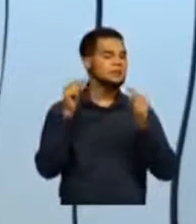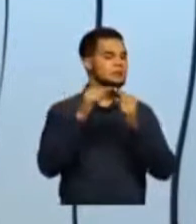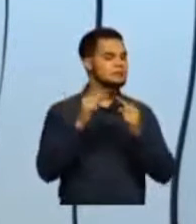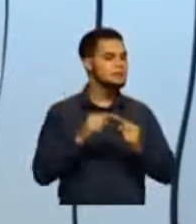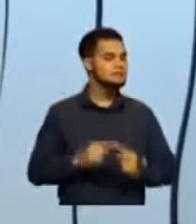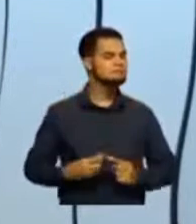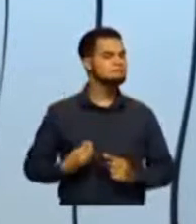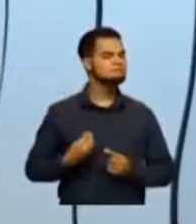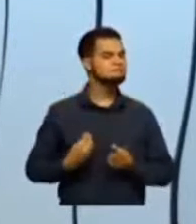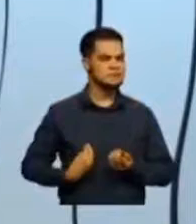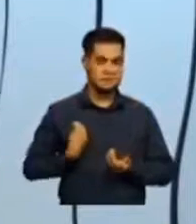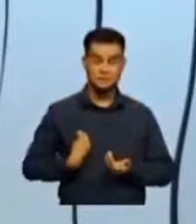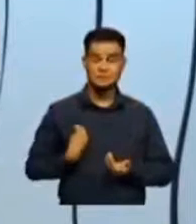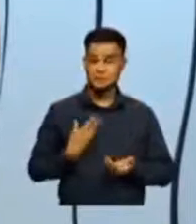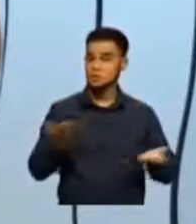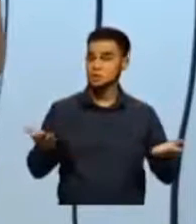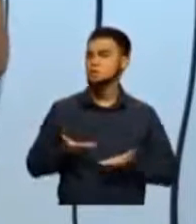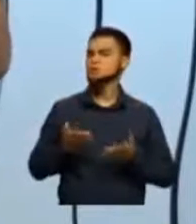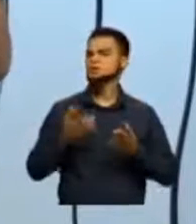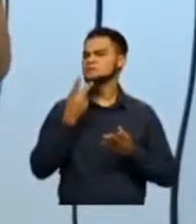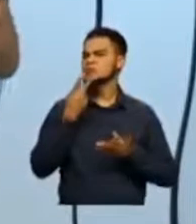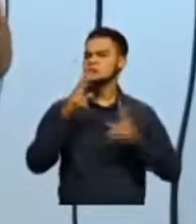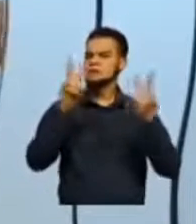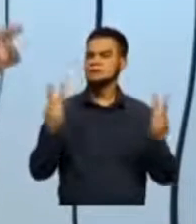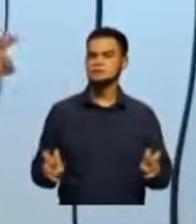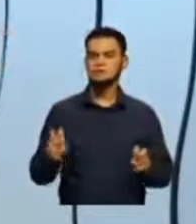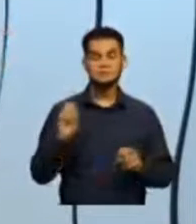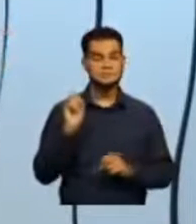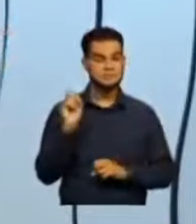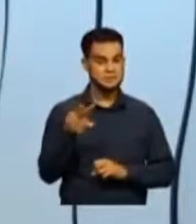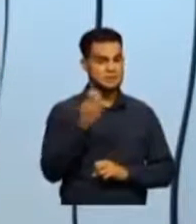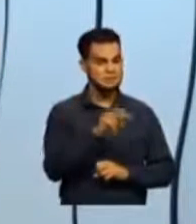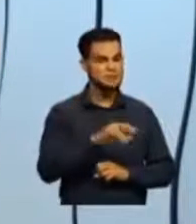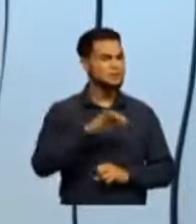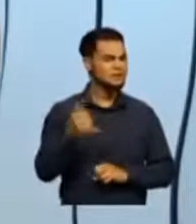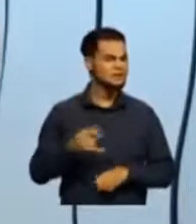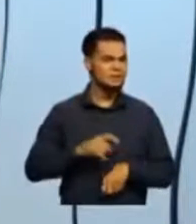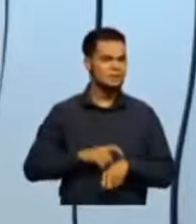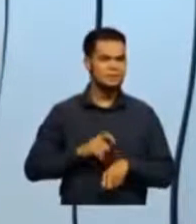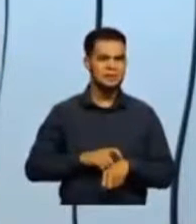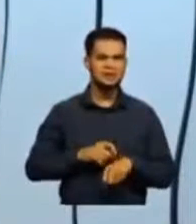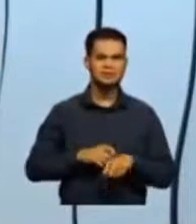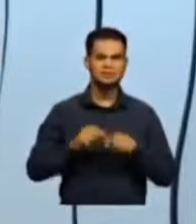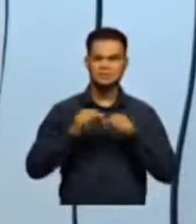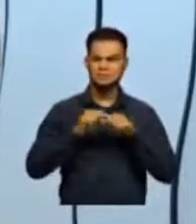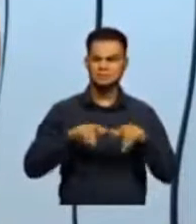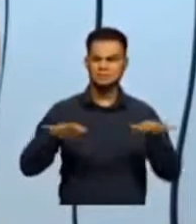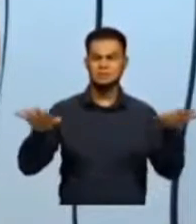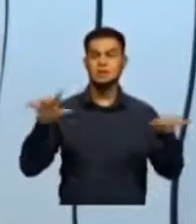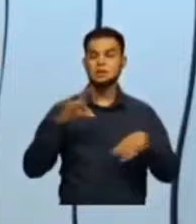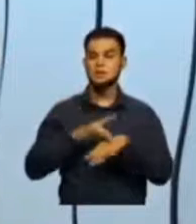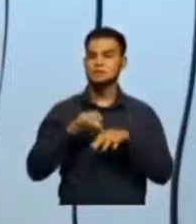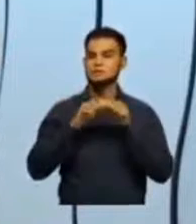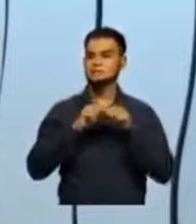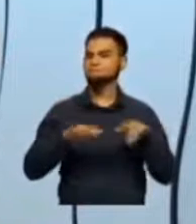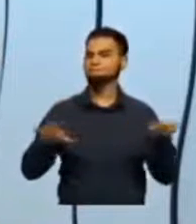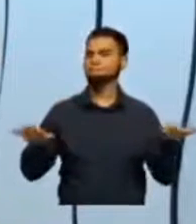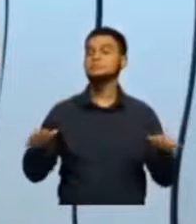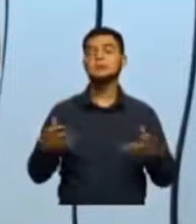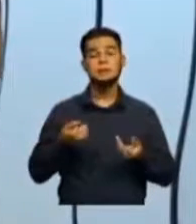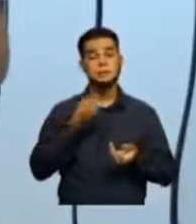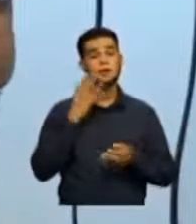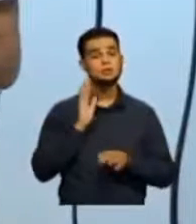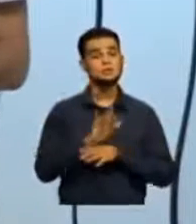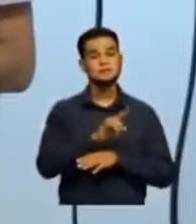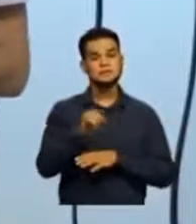e hoje nós vamos falar sobre os vírus, aproveitando esse momento de pandemia, que vai te ajudar também a entender um pouco mais